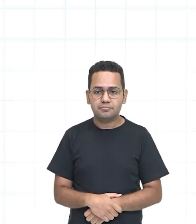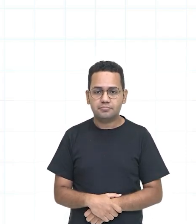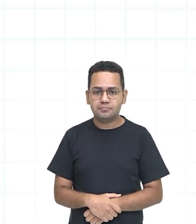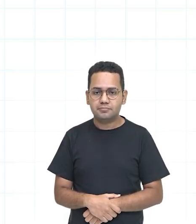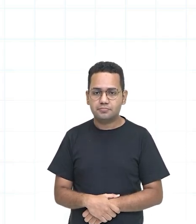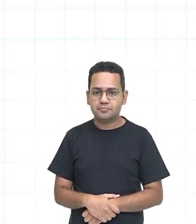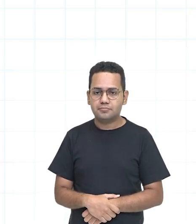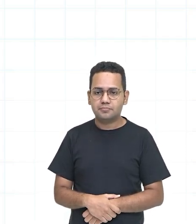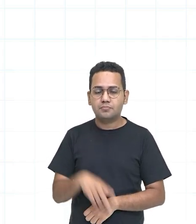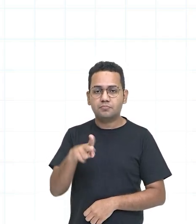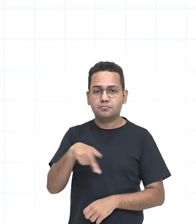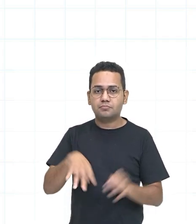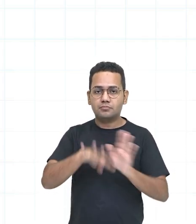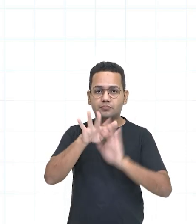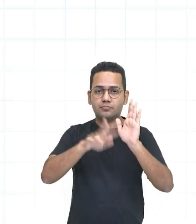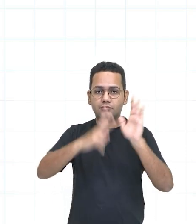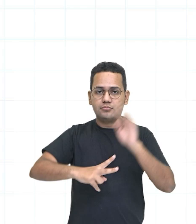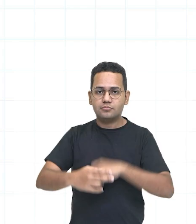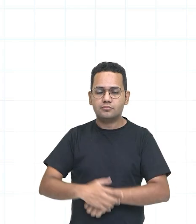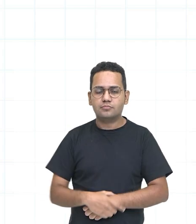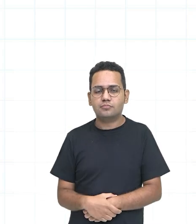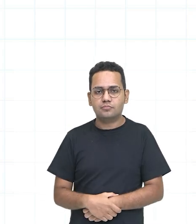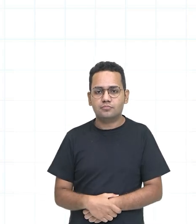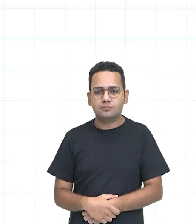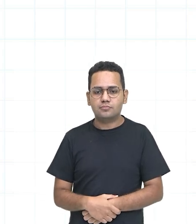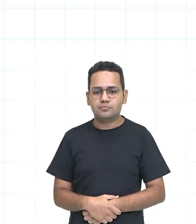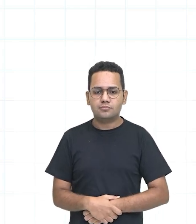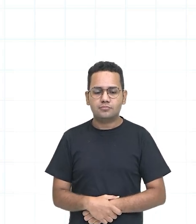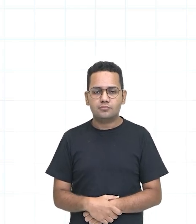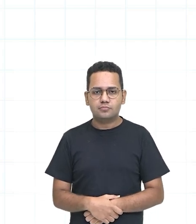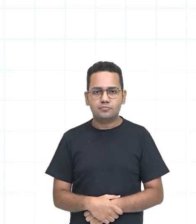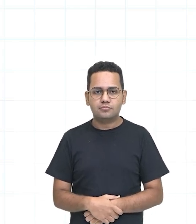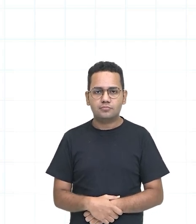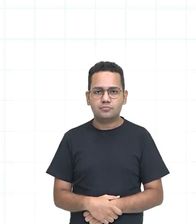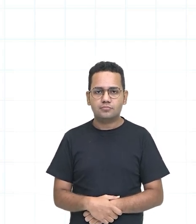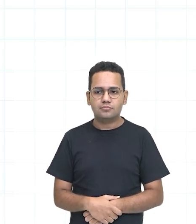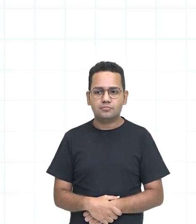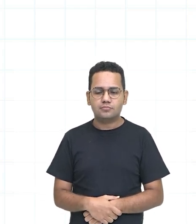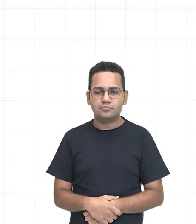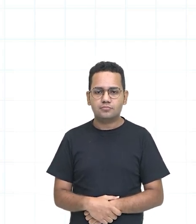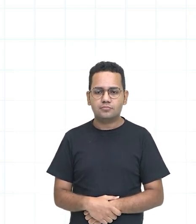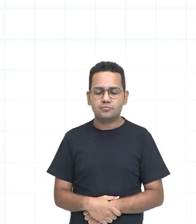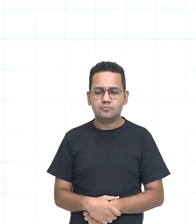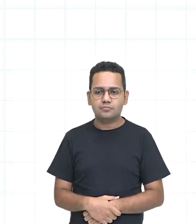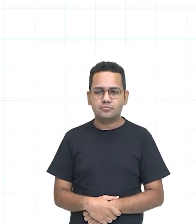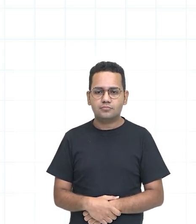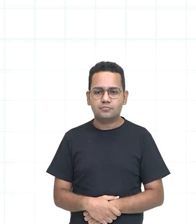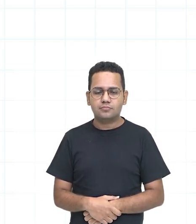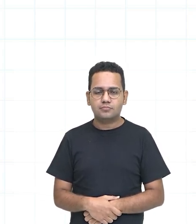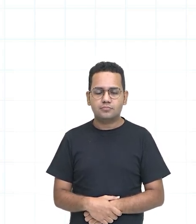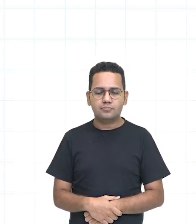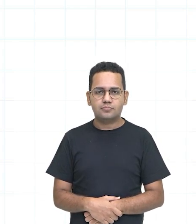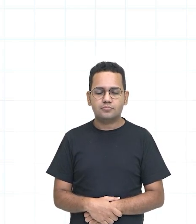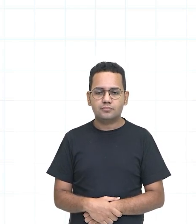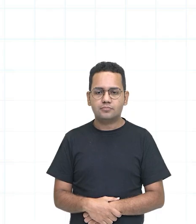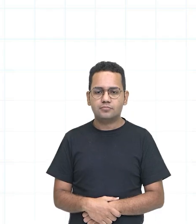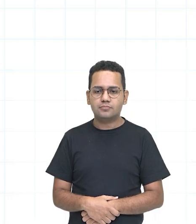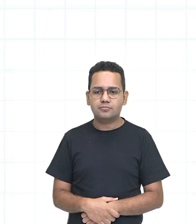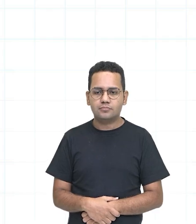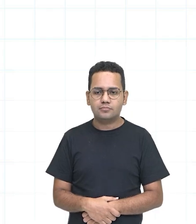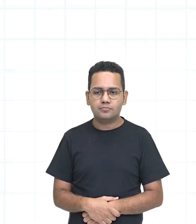In gravity is a quantum force. It should have a corresponding particle called a